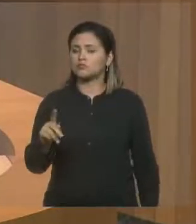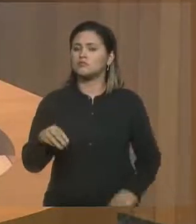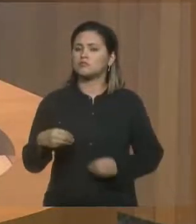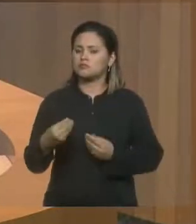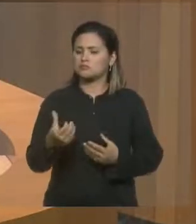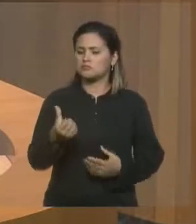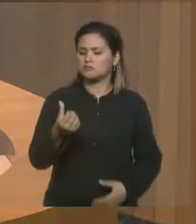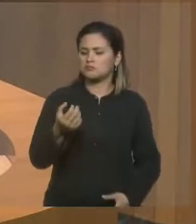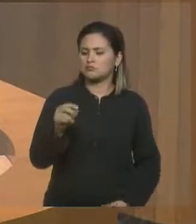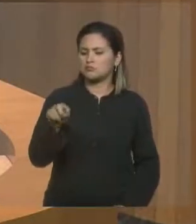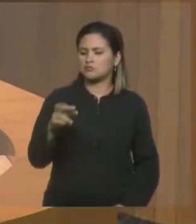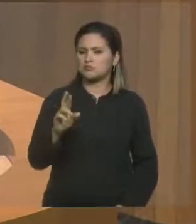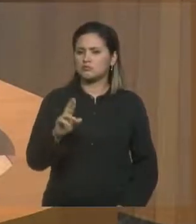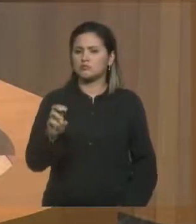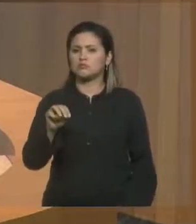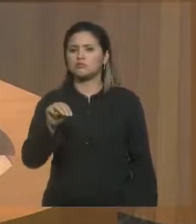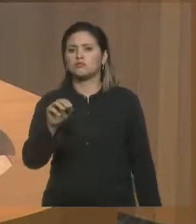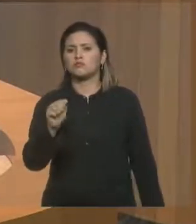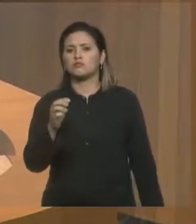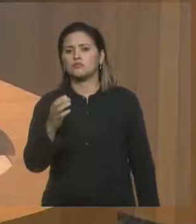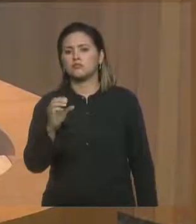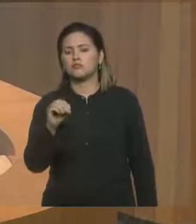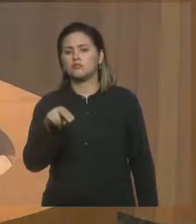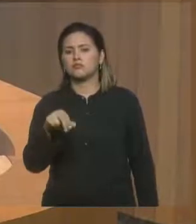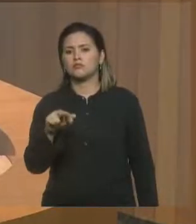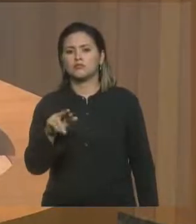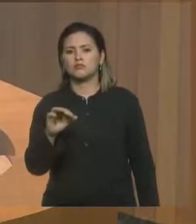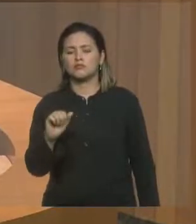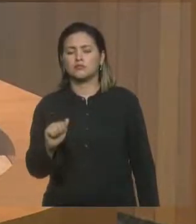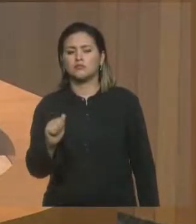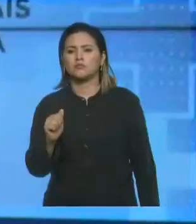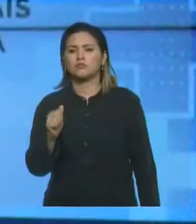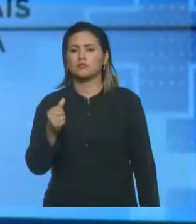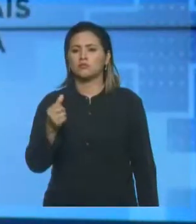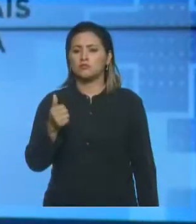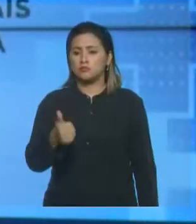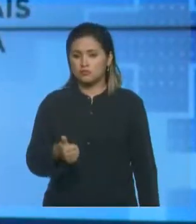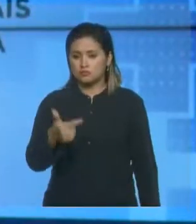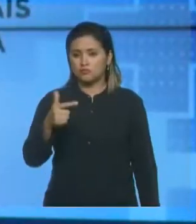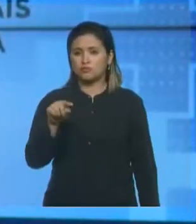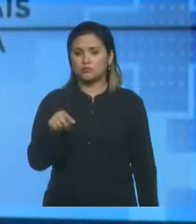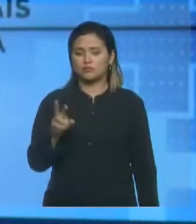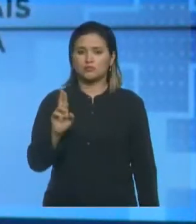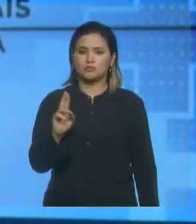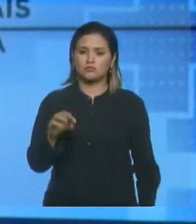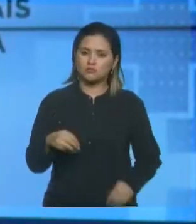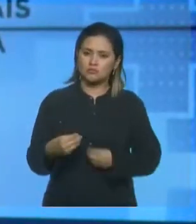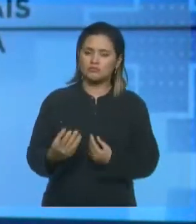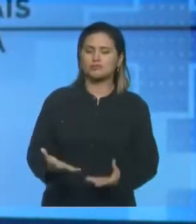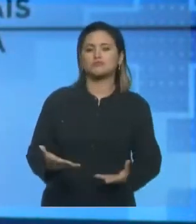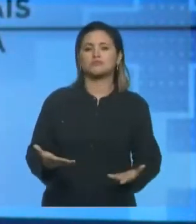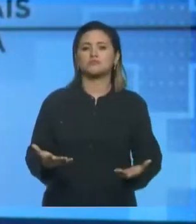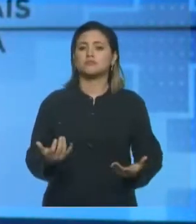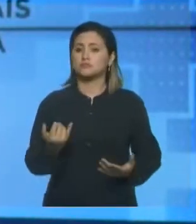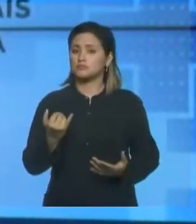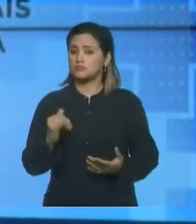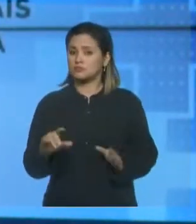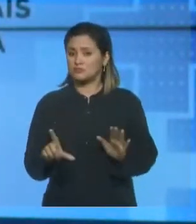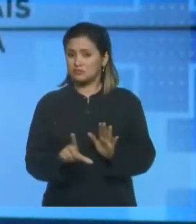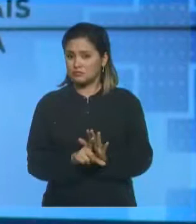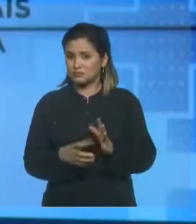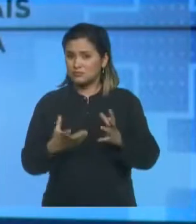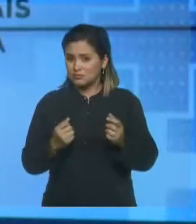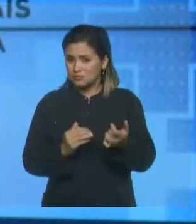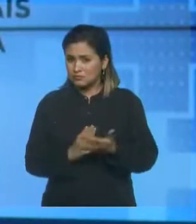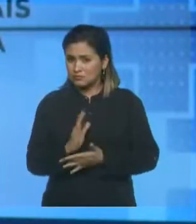Aldenor Abelo em meio a essa crise. Se a gente tivesse essa lei apresentada e aprovada, com certeza a gente conseguiria